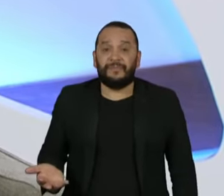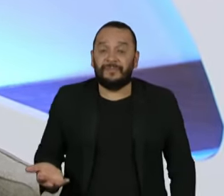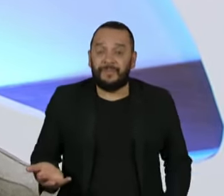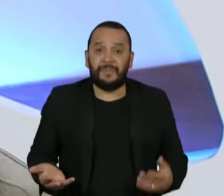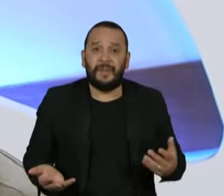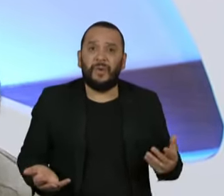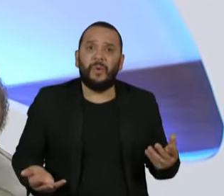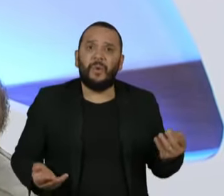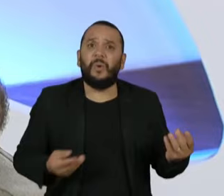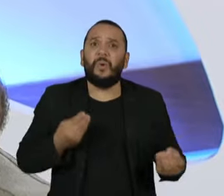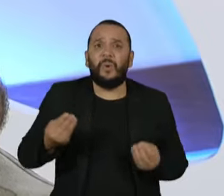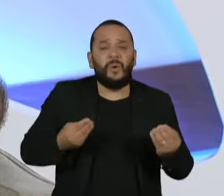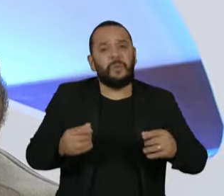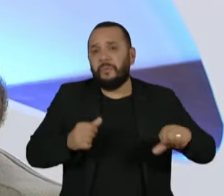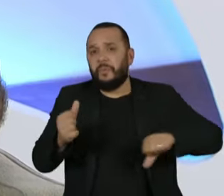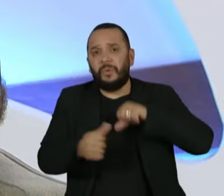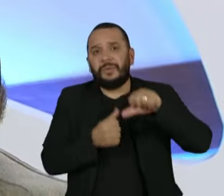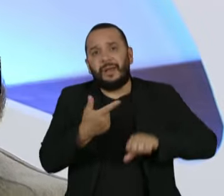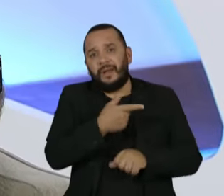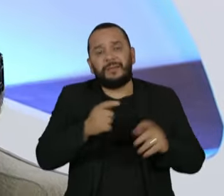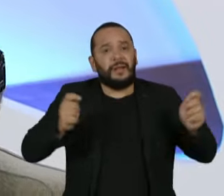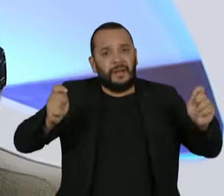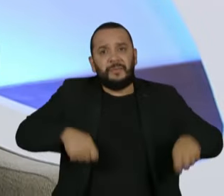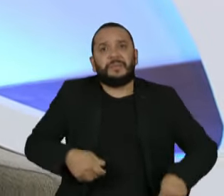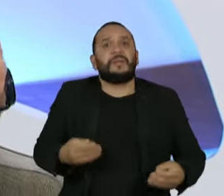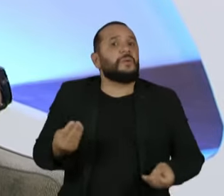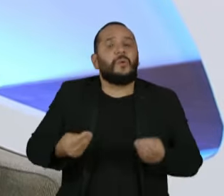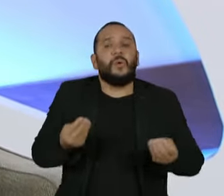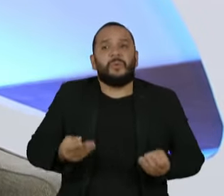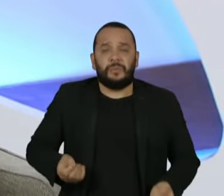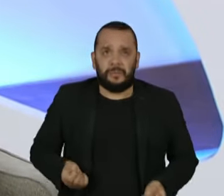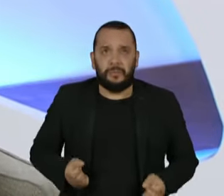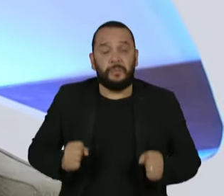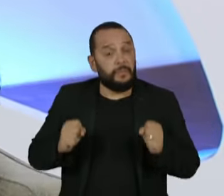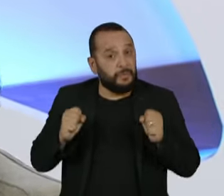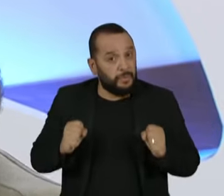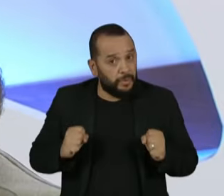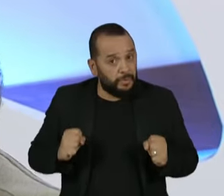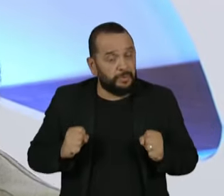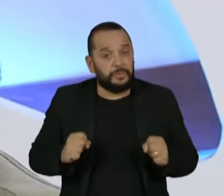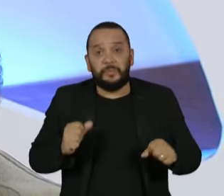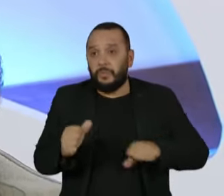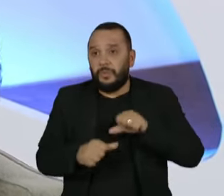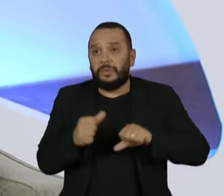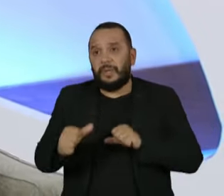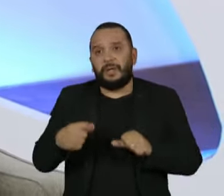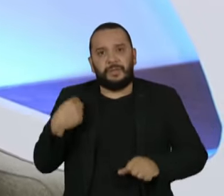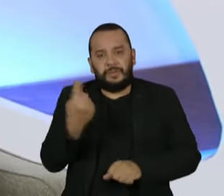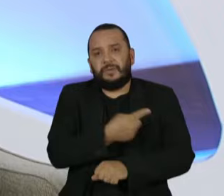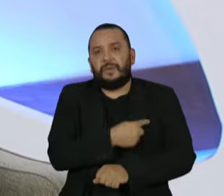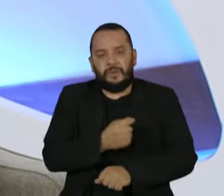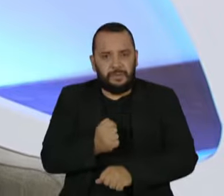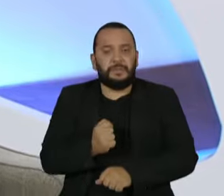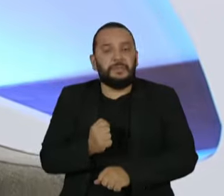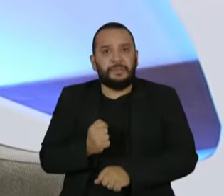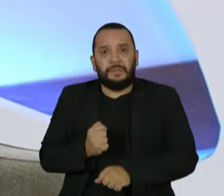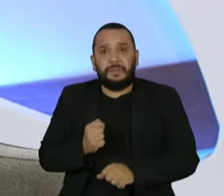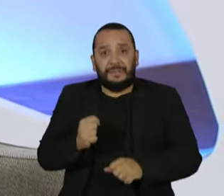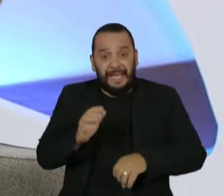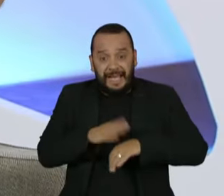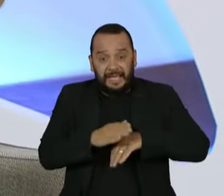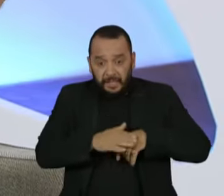o que que pode mudar esse potencial o que pode mudar o potencial é a gente transformar ele em realização